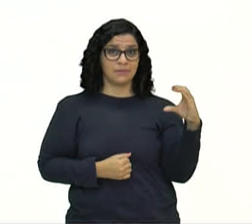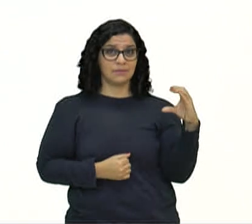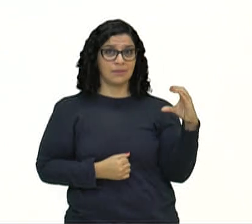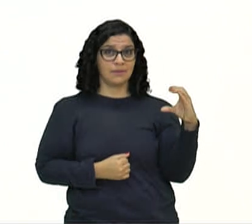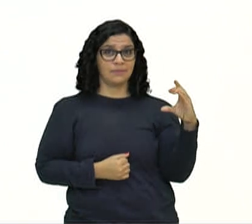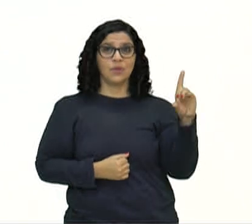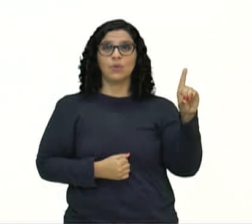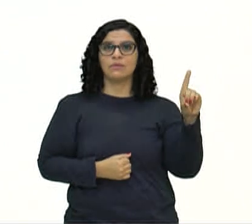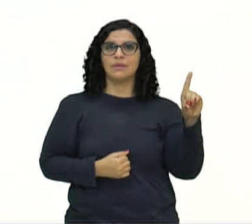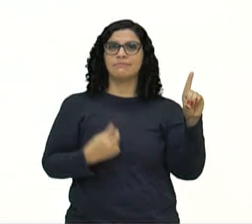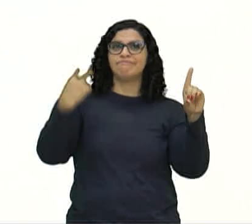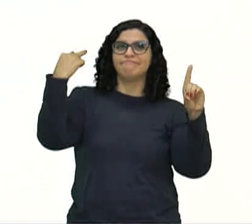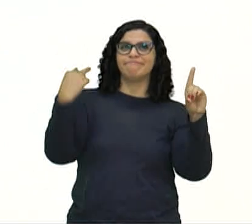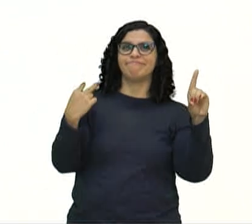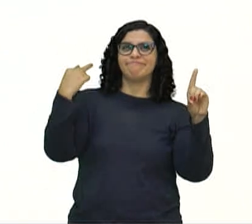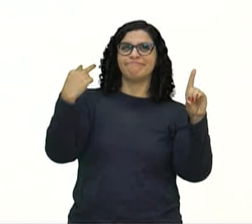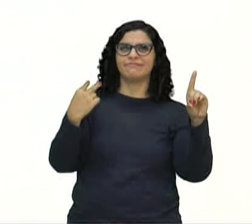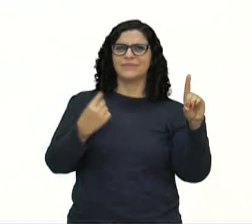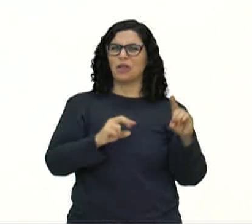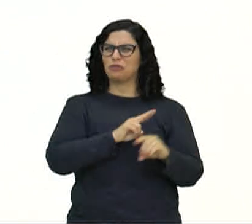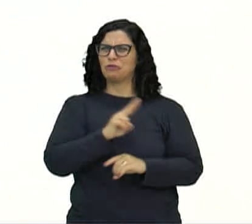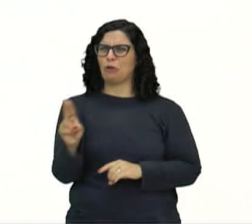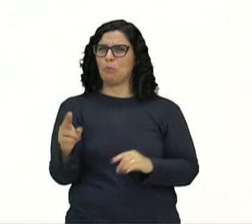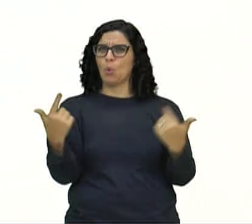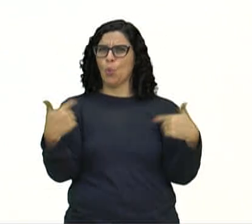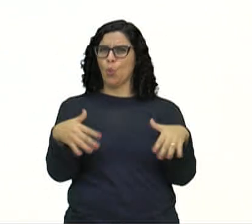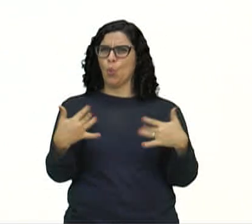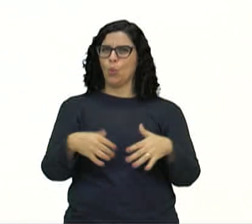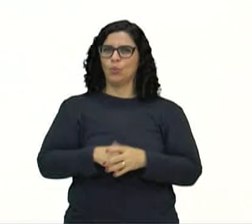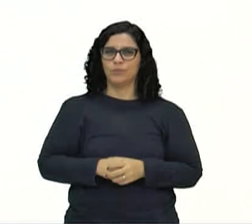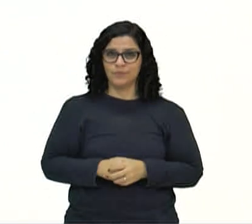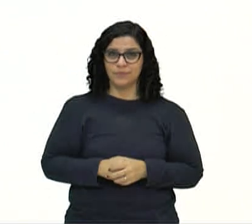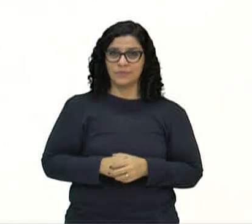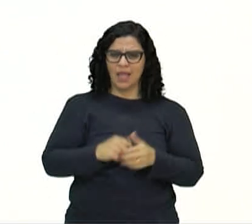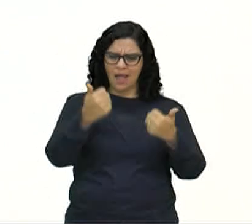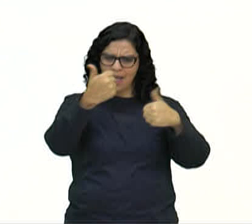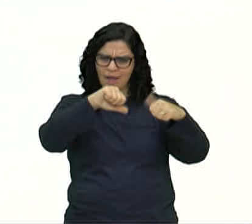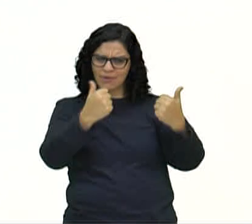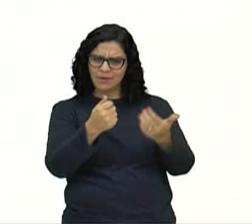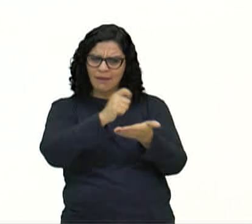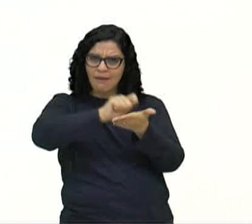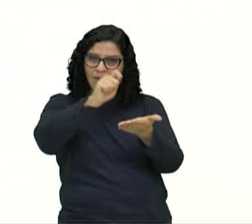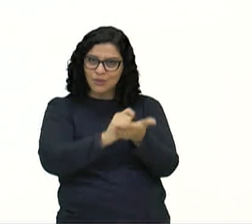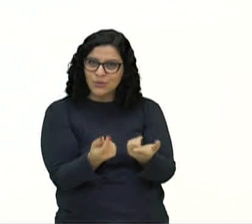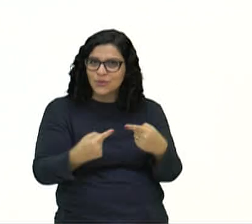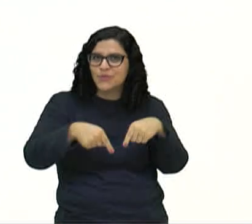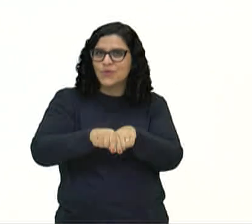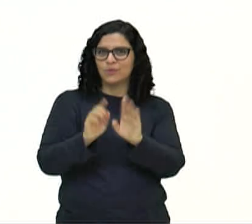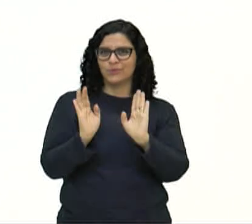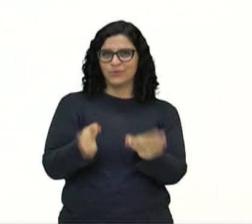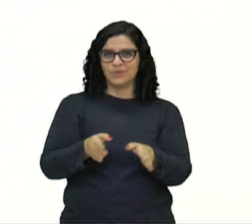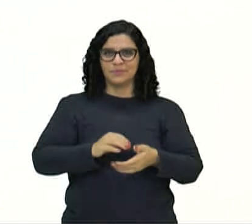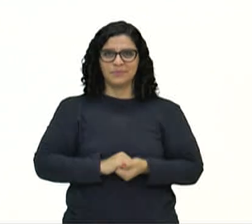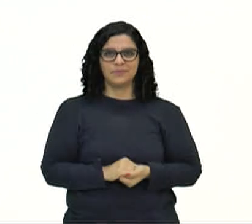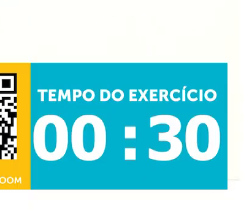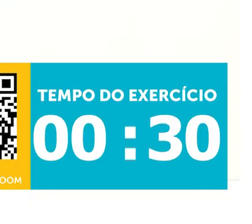pteridófitas ou antófitas. Nossa, quanto nome, né? Analisa aí, anota e eu já volto.